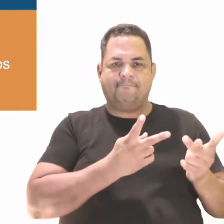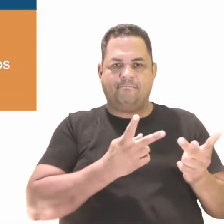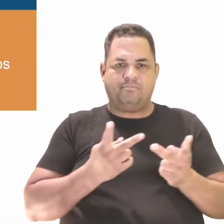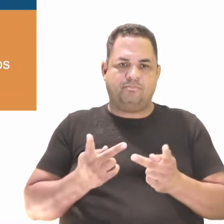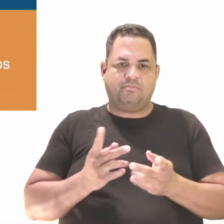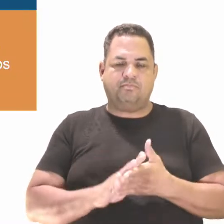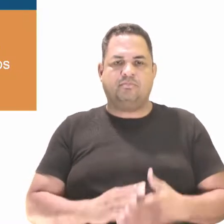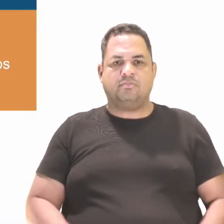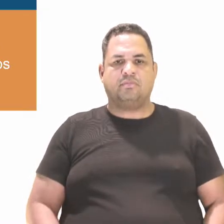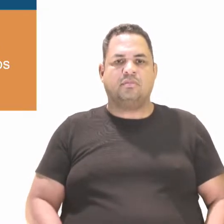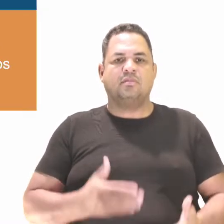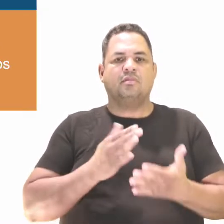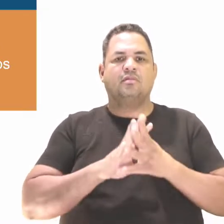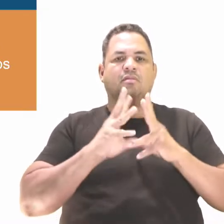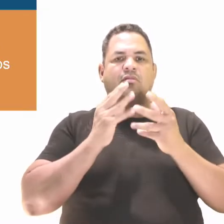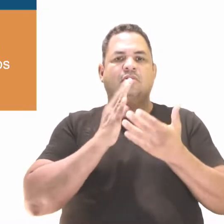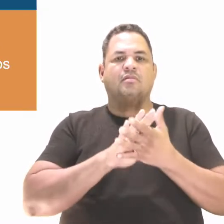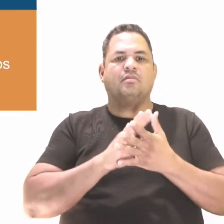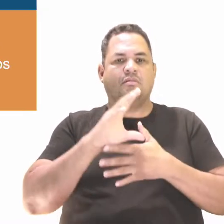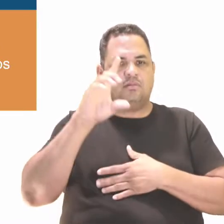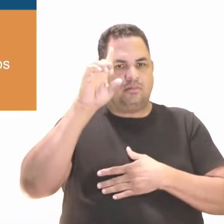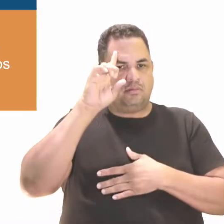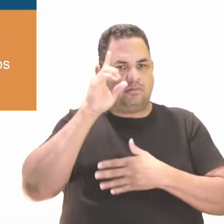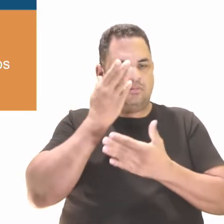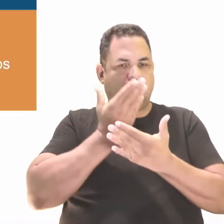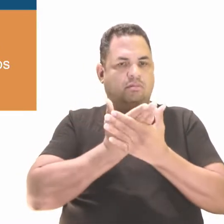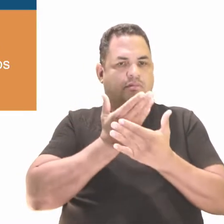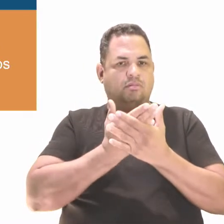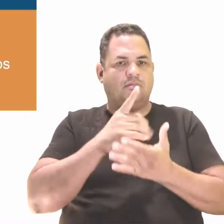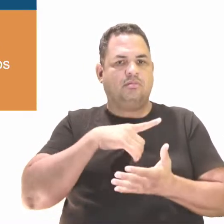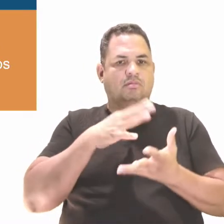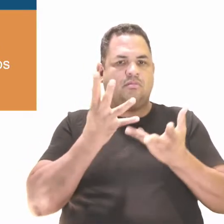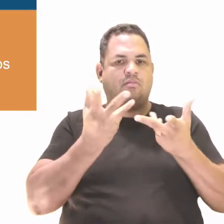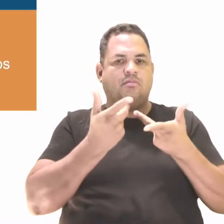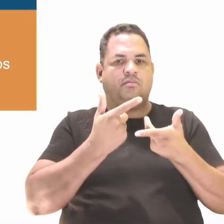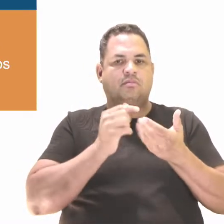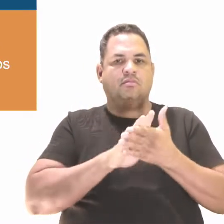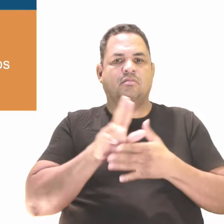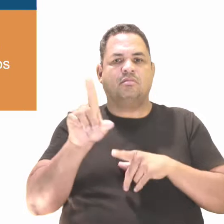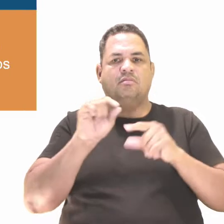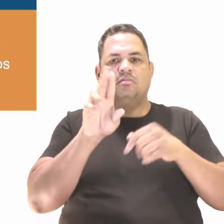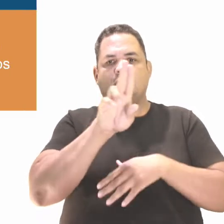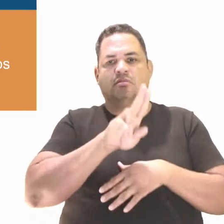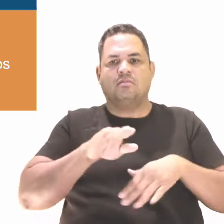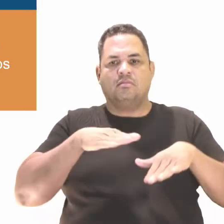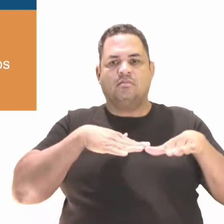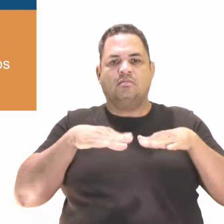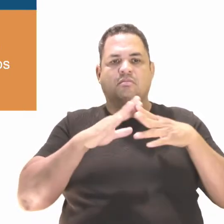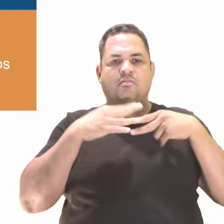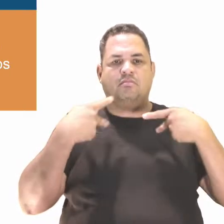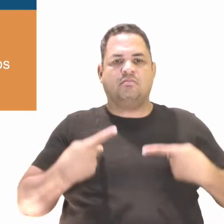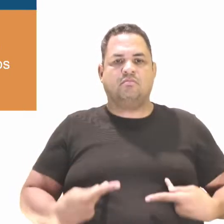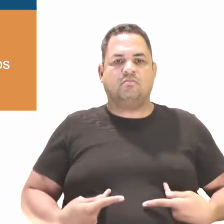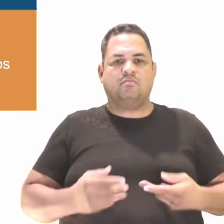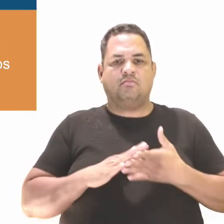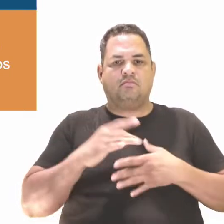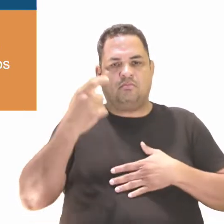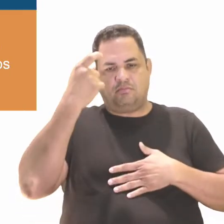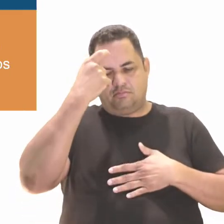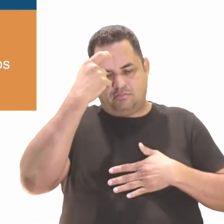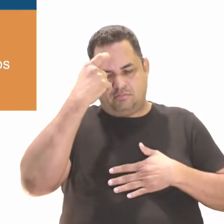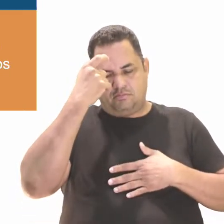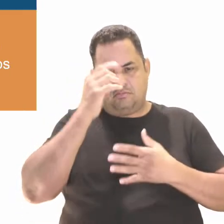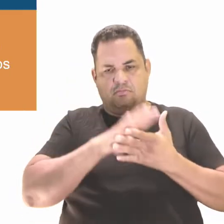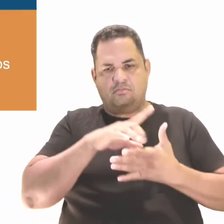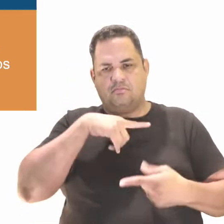convites. Toda aula tem uma habilidade, de hoje você vai selecionar e utilizar movimentos corporais de forma consciente e intencional para